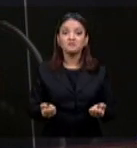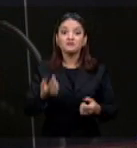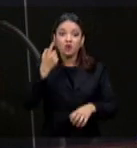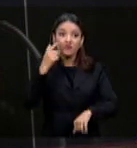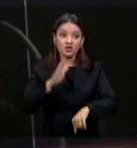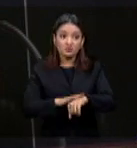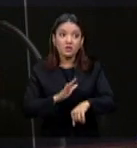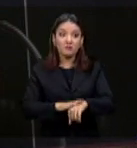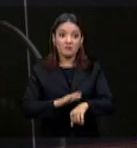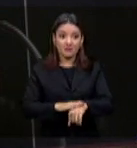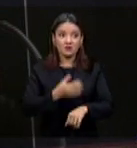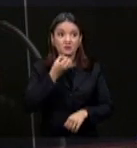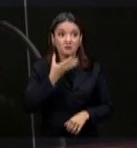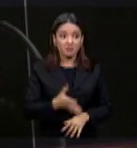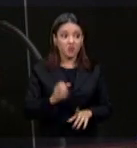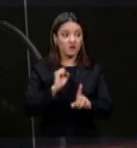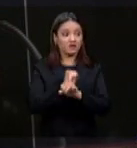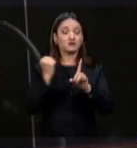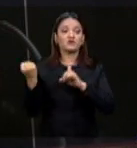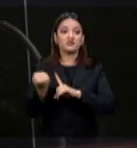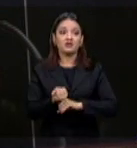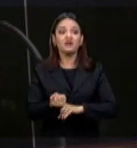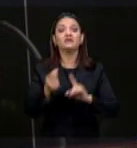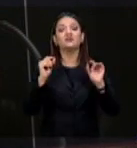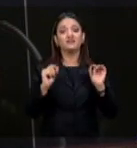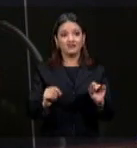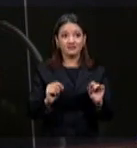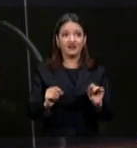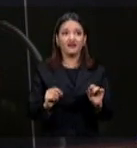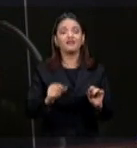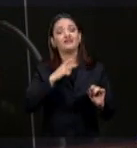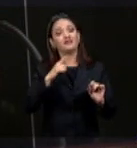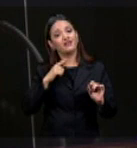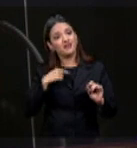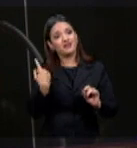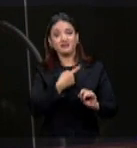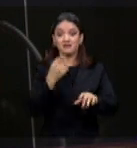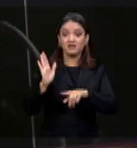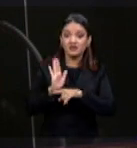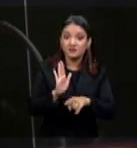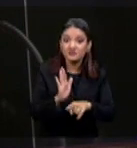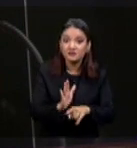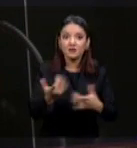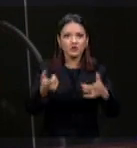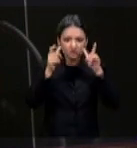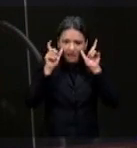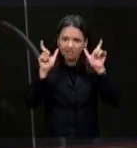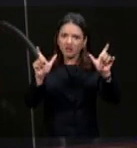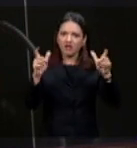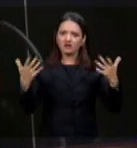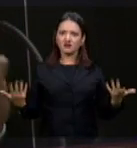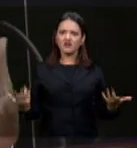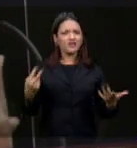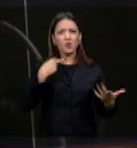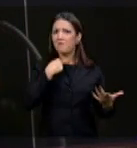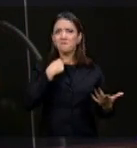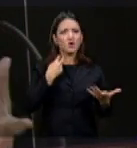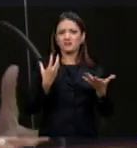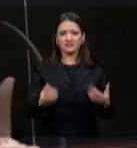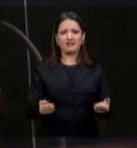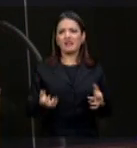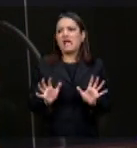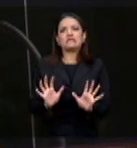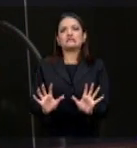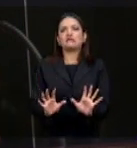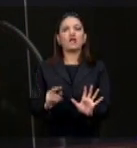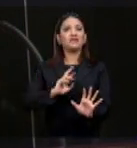nossa sociedade, fico feliz em trazer minha contribuição para a gente abrir os olhos para isso, abrir os olhos de que não pode ser assim, que a gente não pode estar com